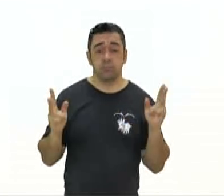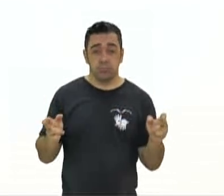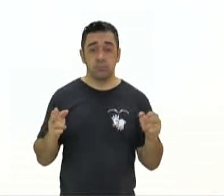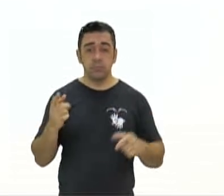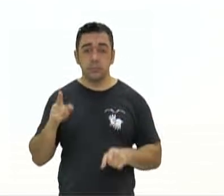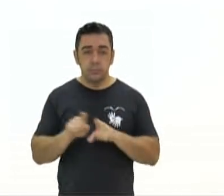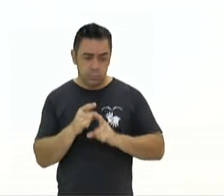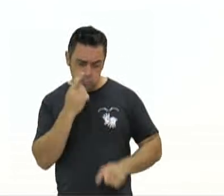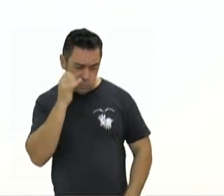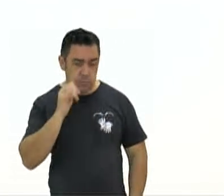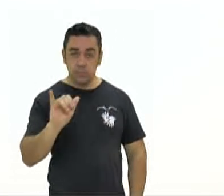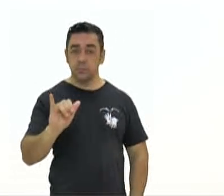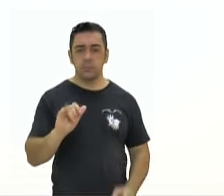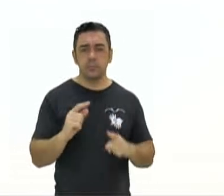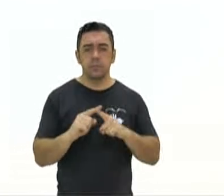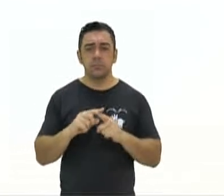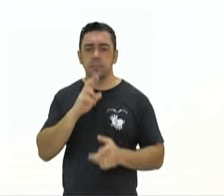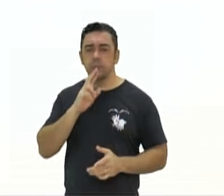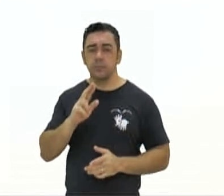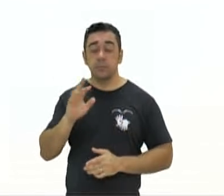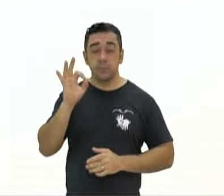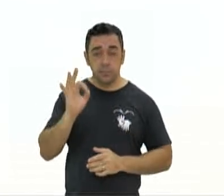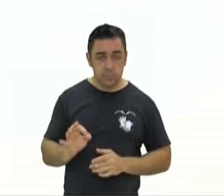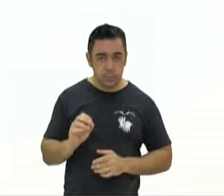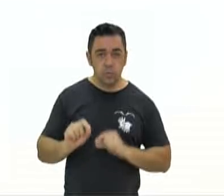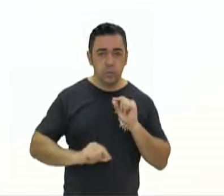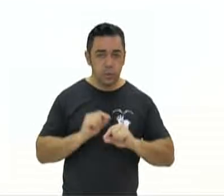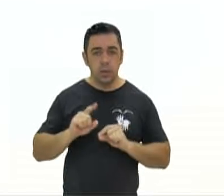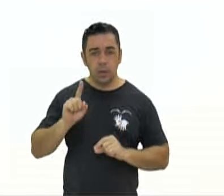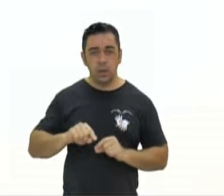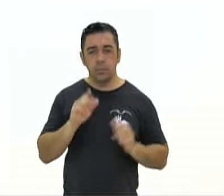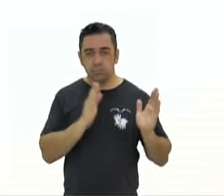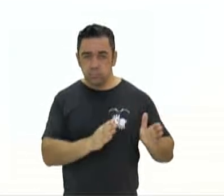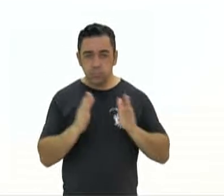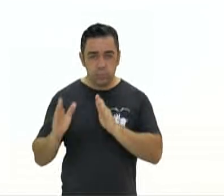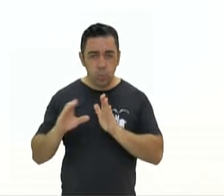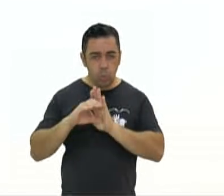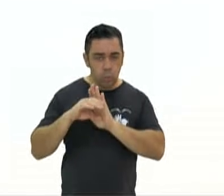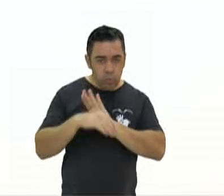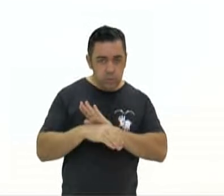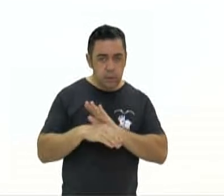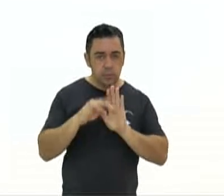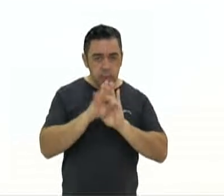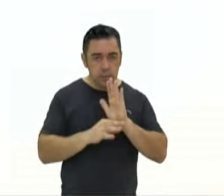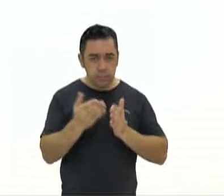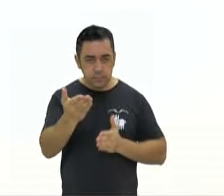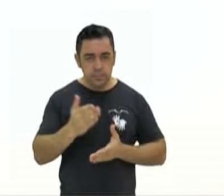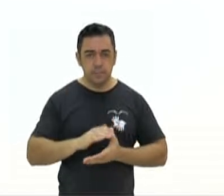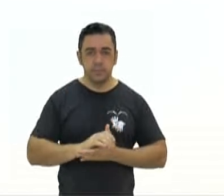evitada pelos predadores. Assinale a alternativa que apresenta respectivamente os conceitos abordados no texto.